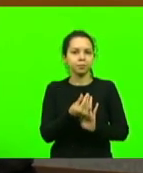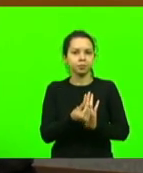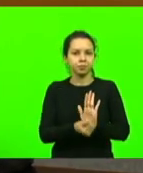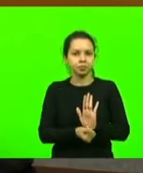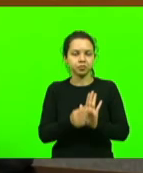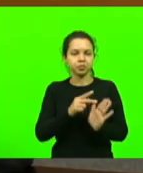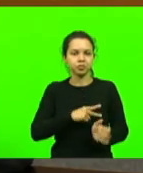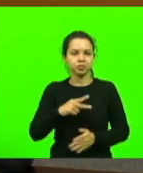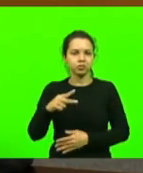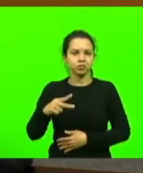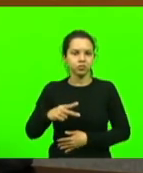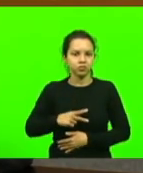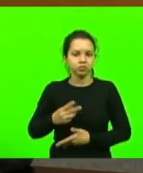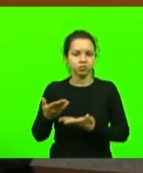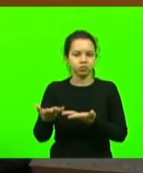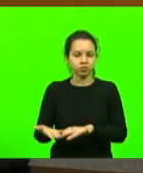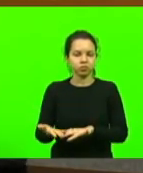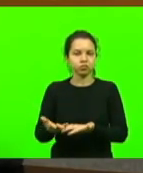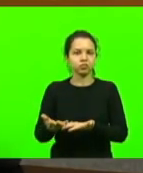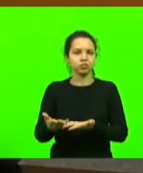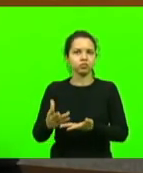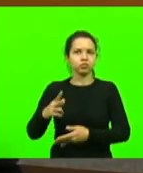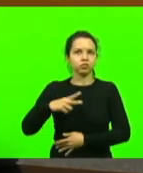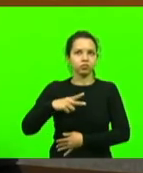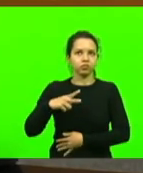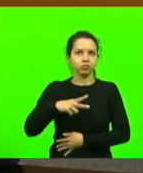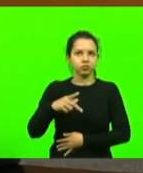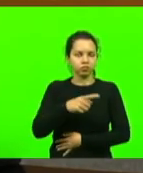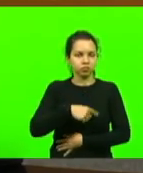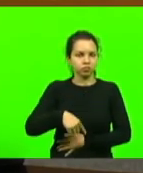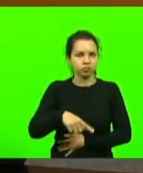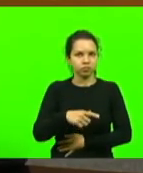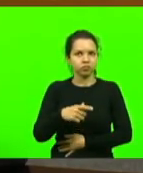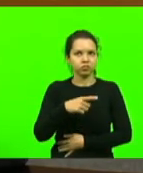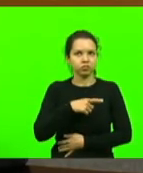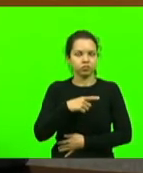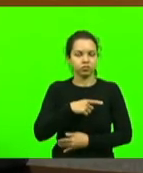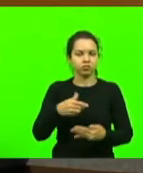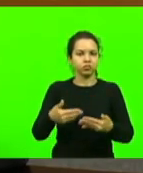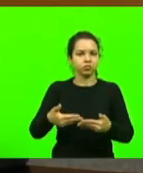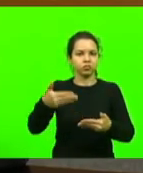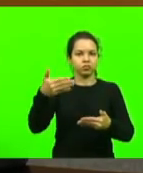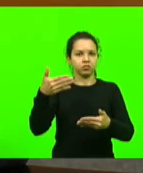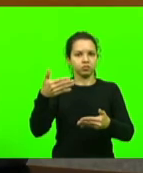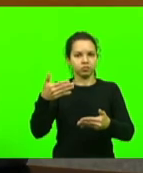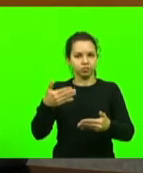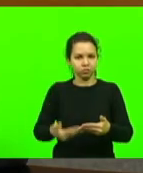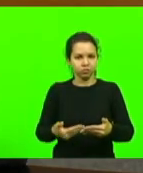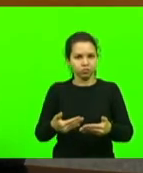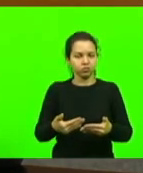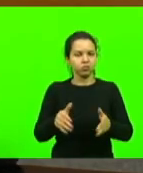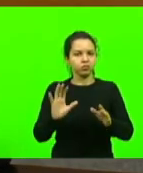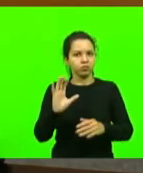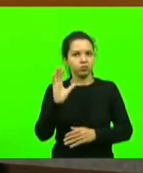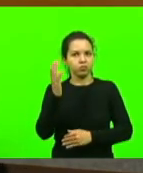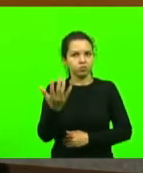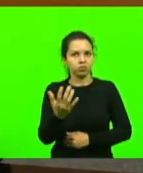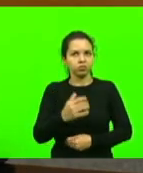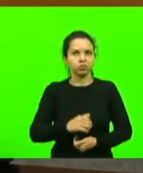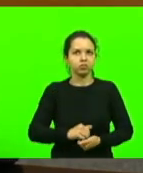para o setor privado bom então nós temos antecedência dessa situação e